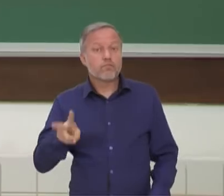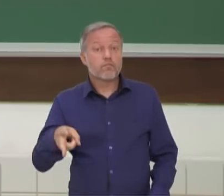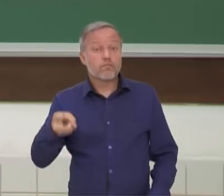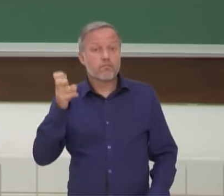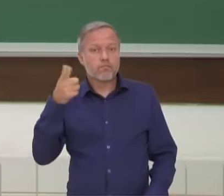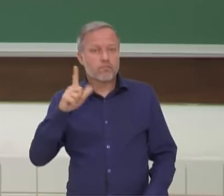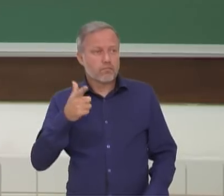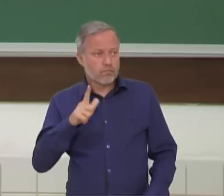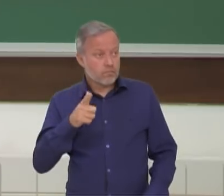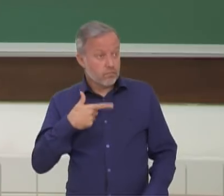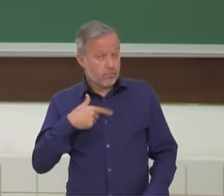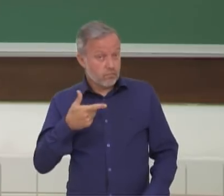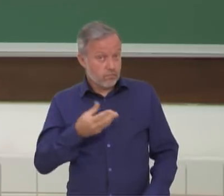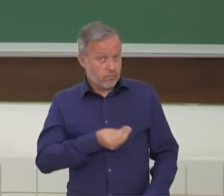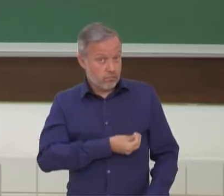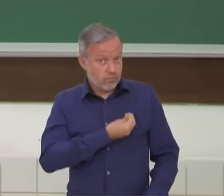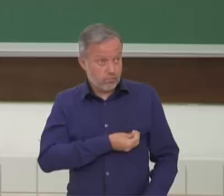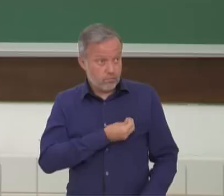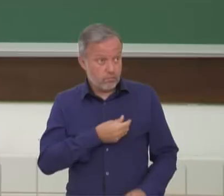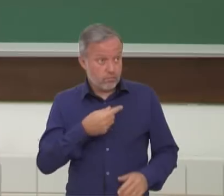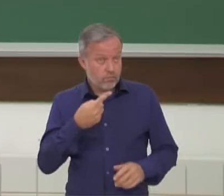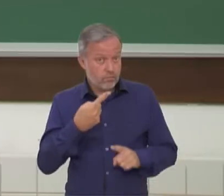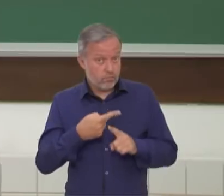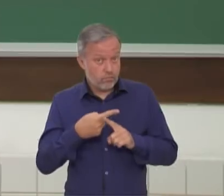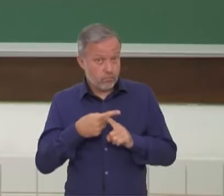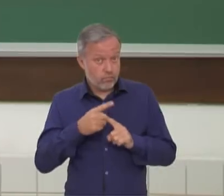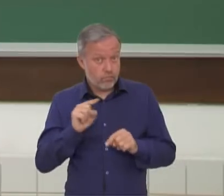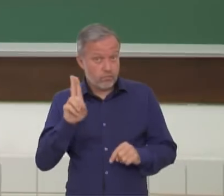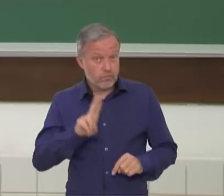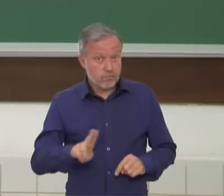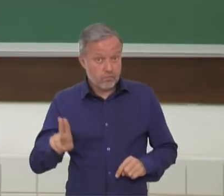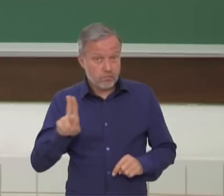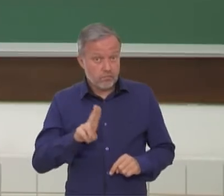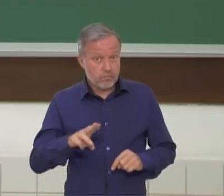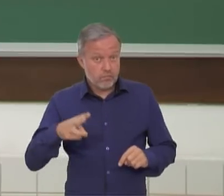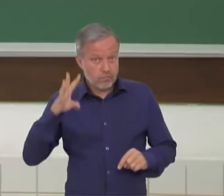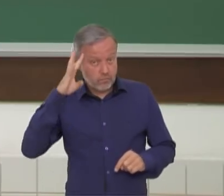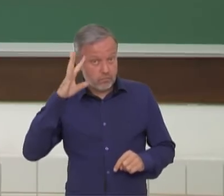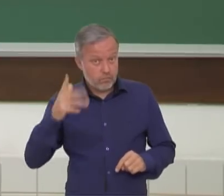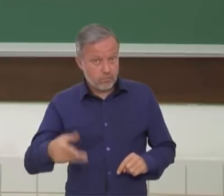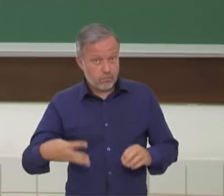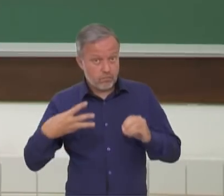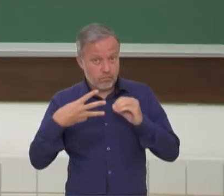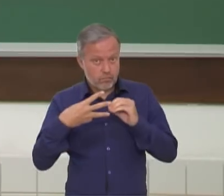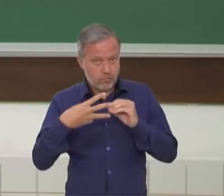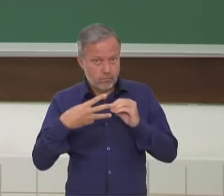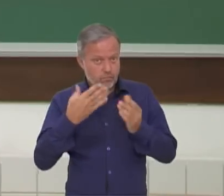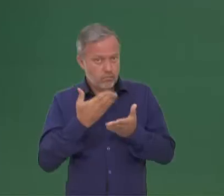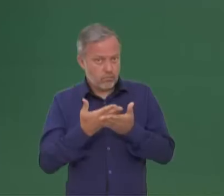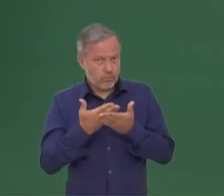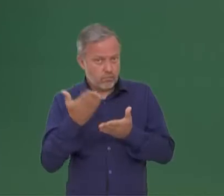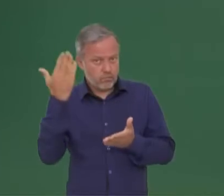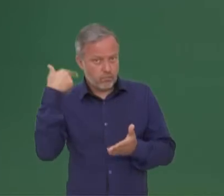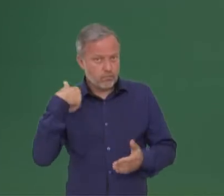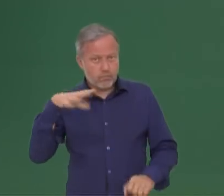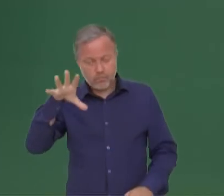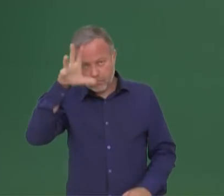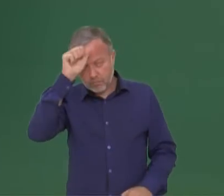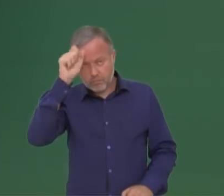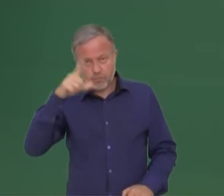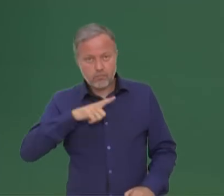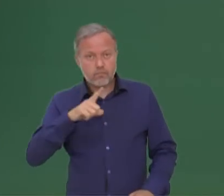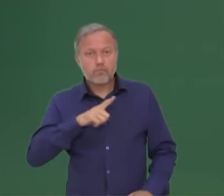ele não é considerado um ser vivo se eu utilizar a teoria celular. Lembra que nós aprendemos na aula passada? Para